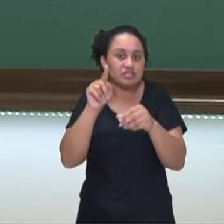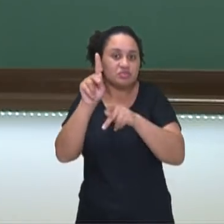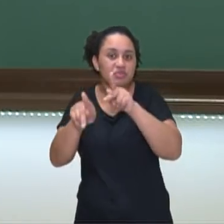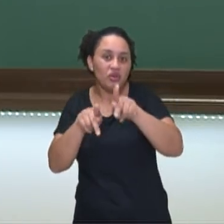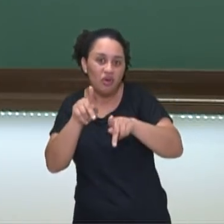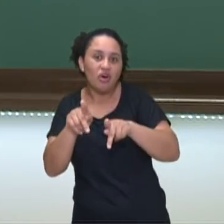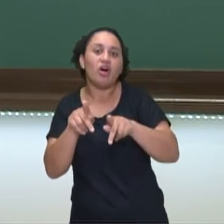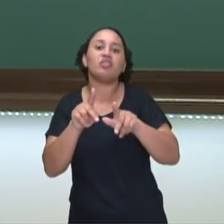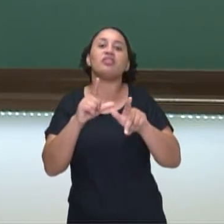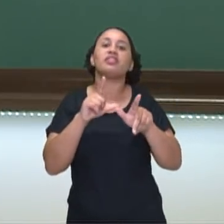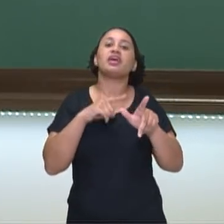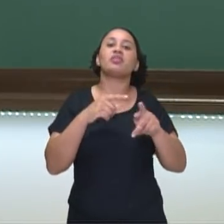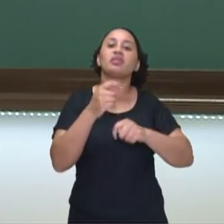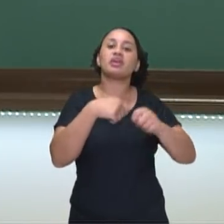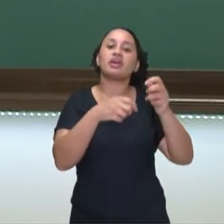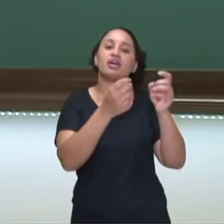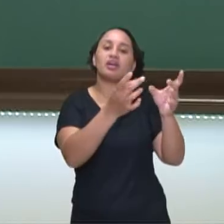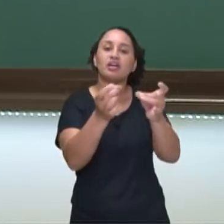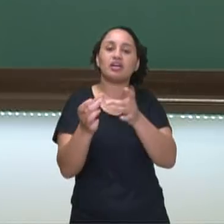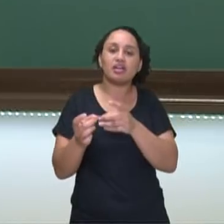comércio, artesanato,